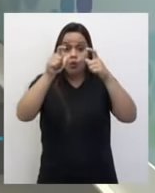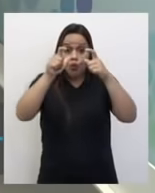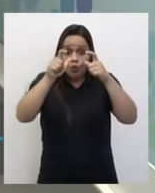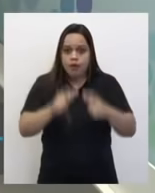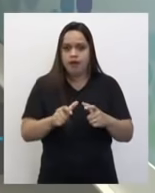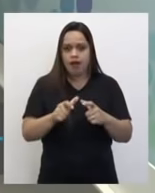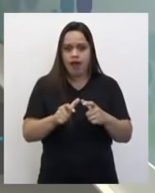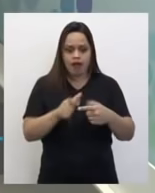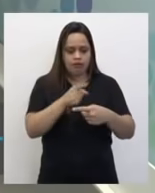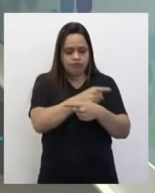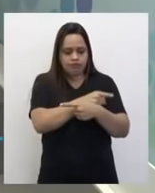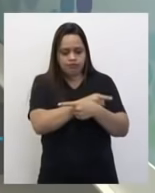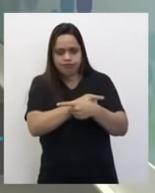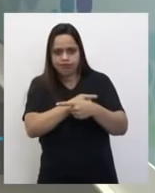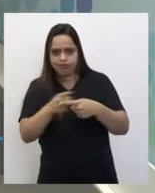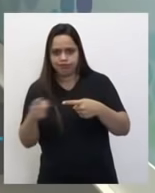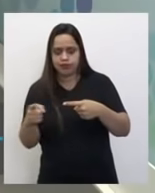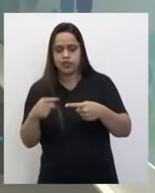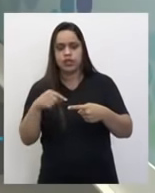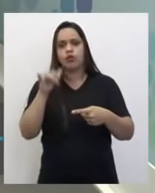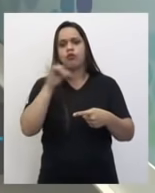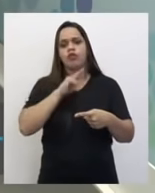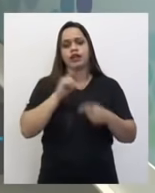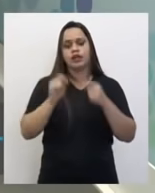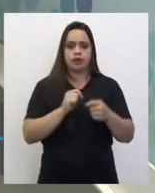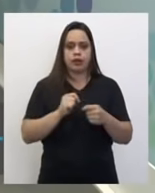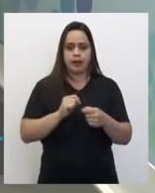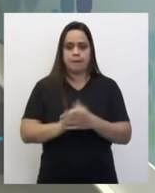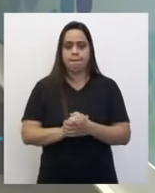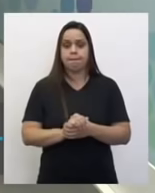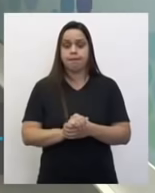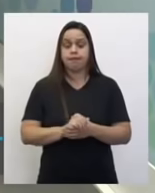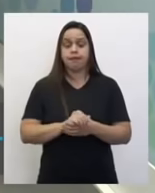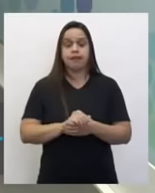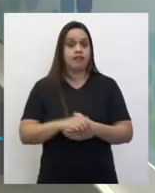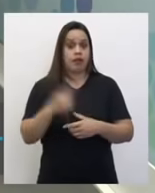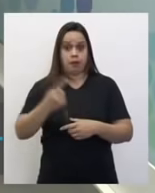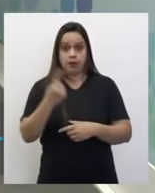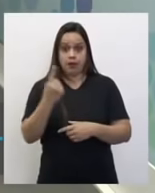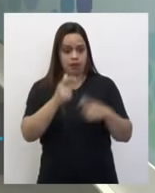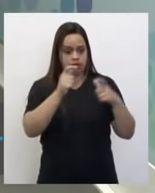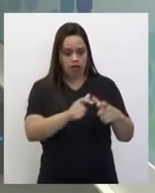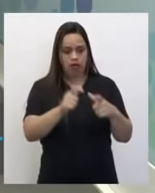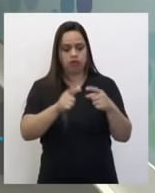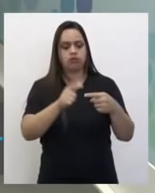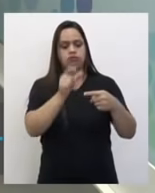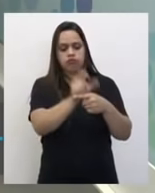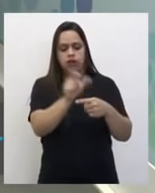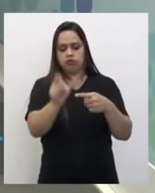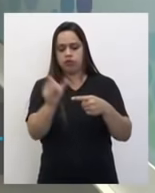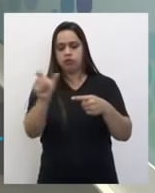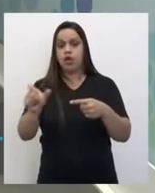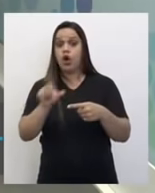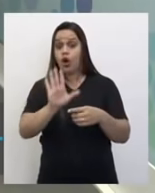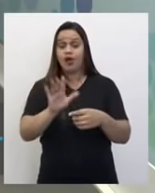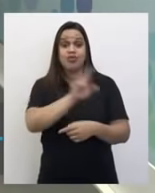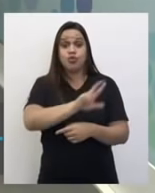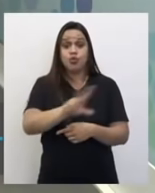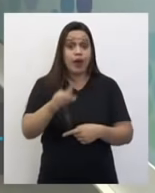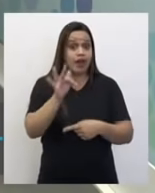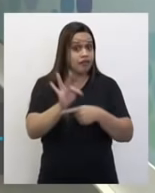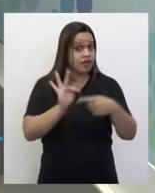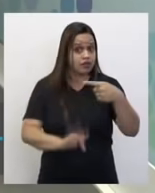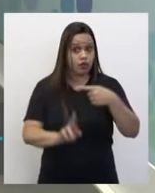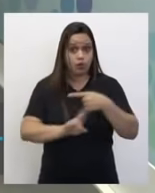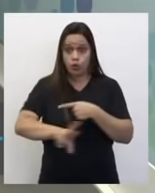ó, a gente vai ter a primeira posição. Isso não é fração, tá, gente? Eu tô mostrando para vocês como posição. Fica